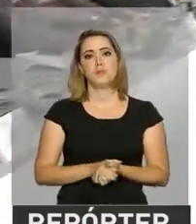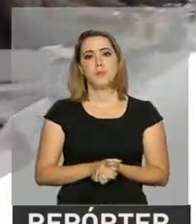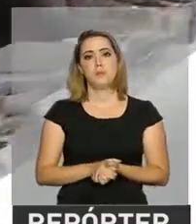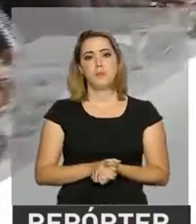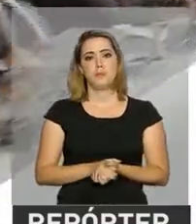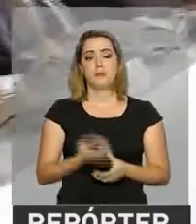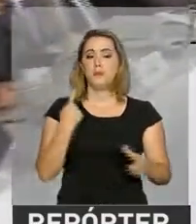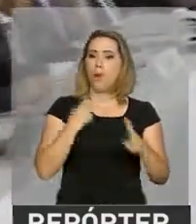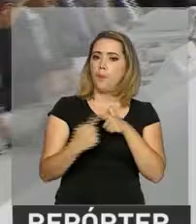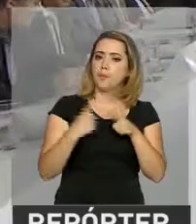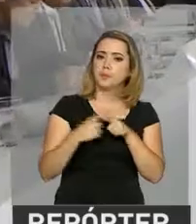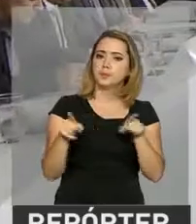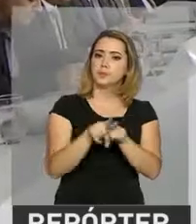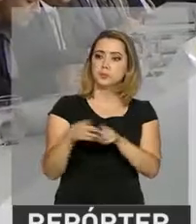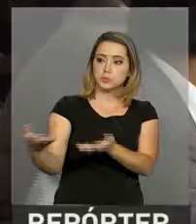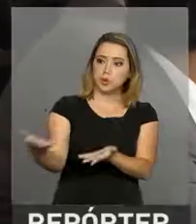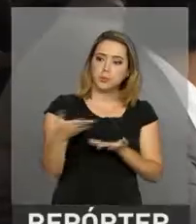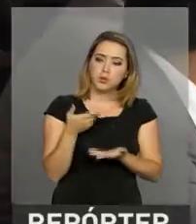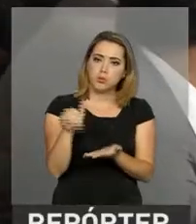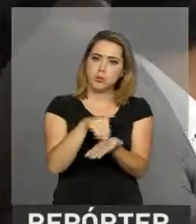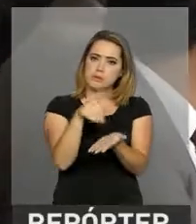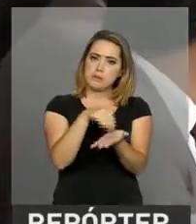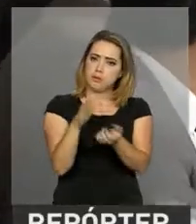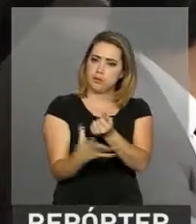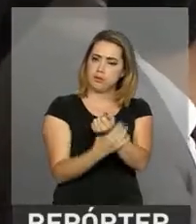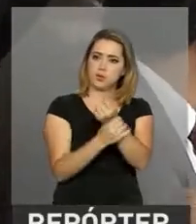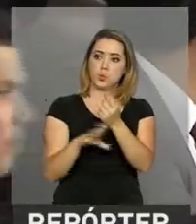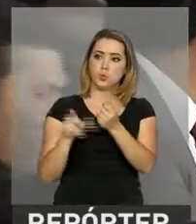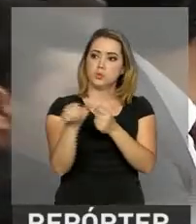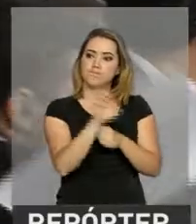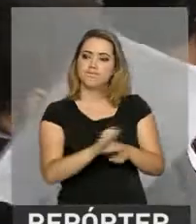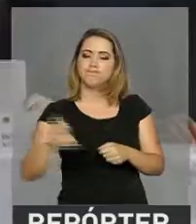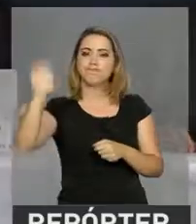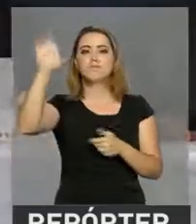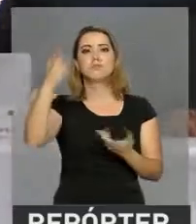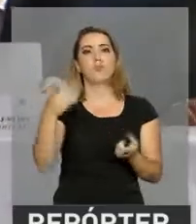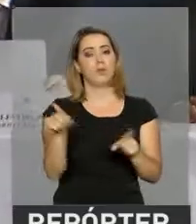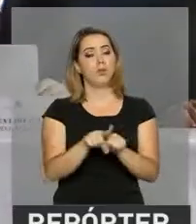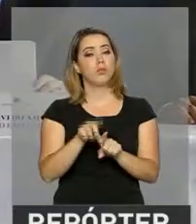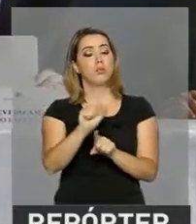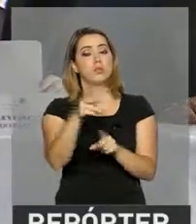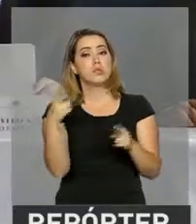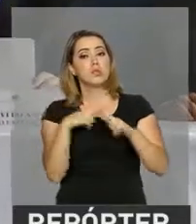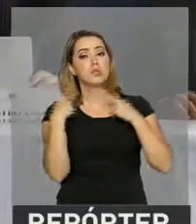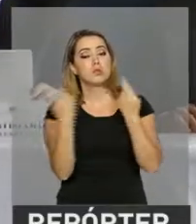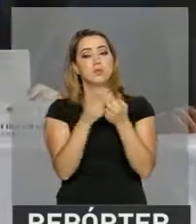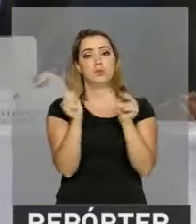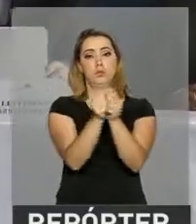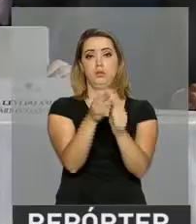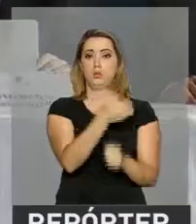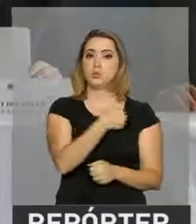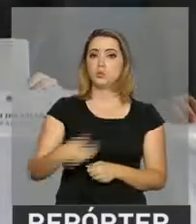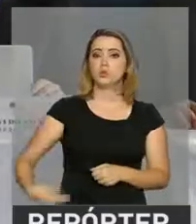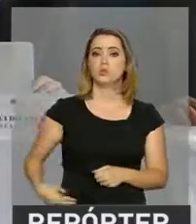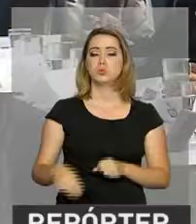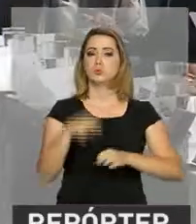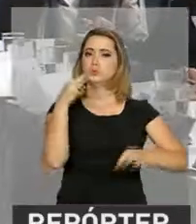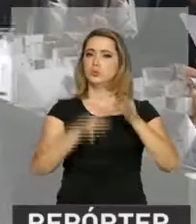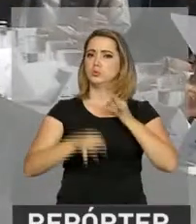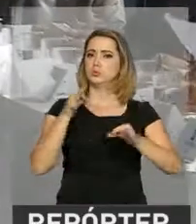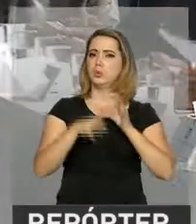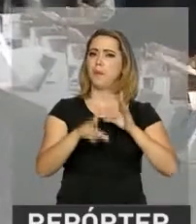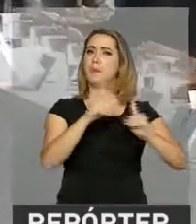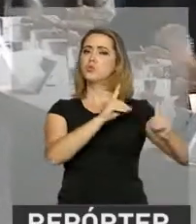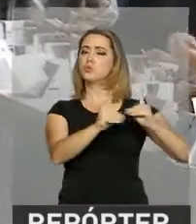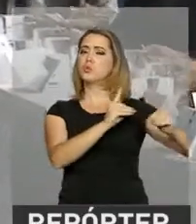também trouxe a brasília secretários de segurança pública de todo o país eles se reuniram com o ministro da justiça alexandre de moraes para